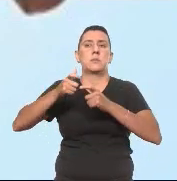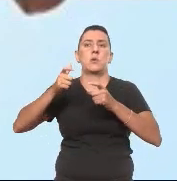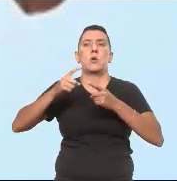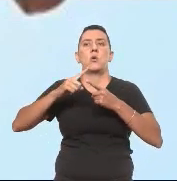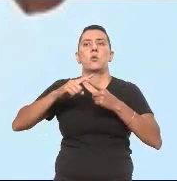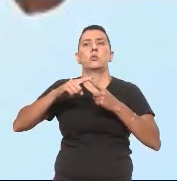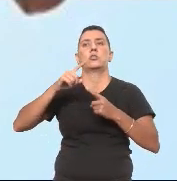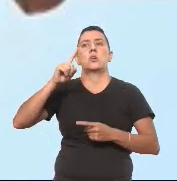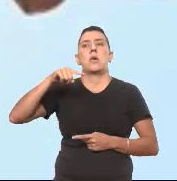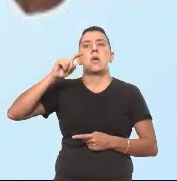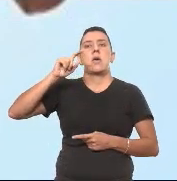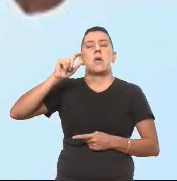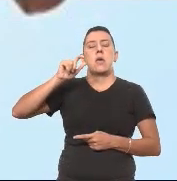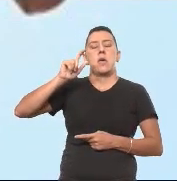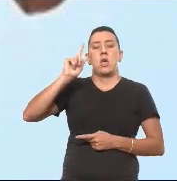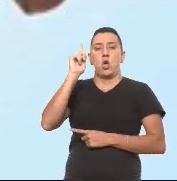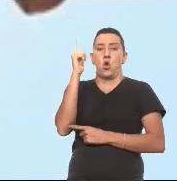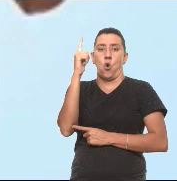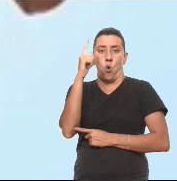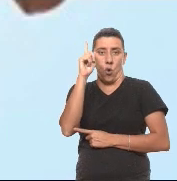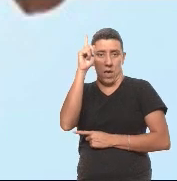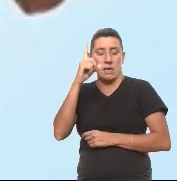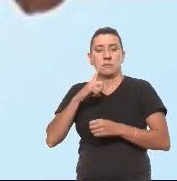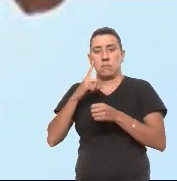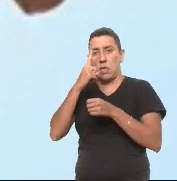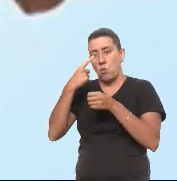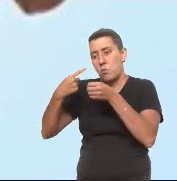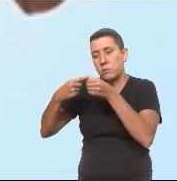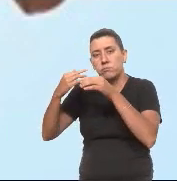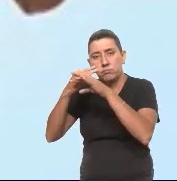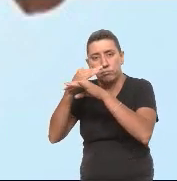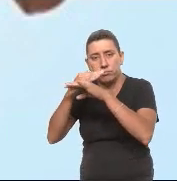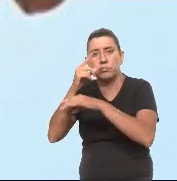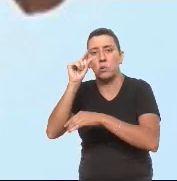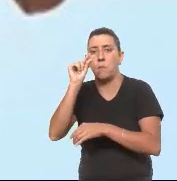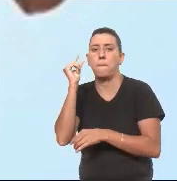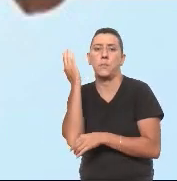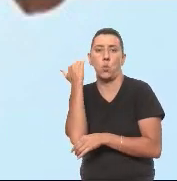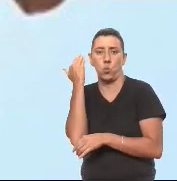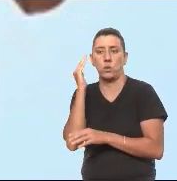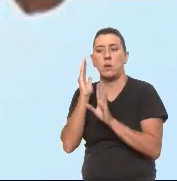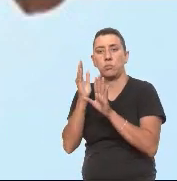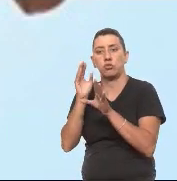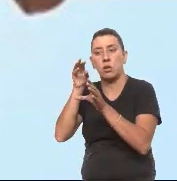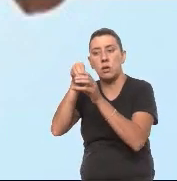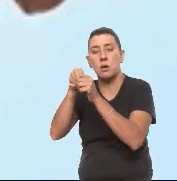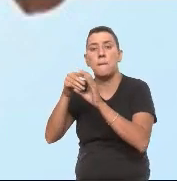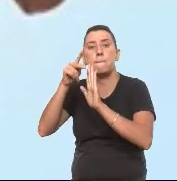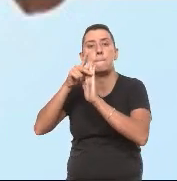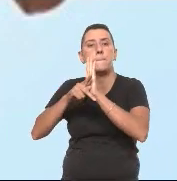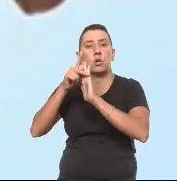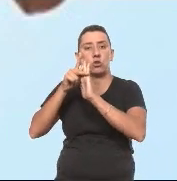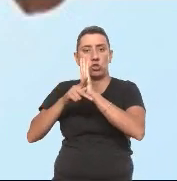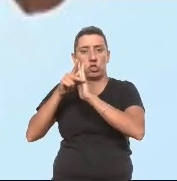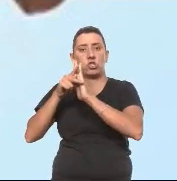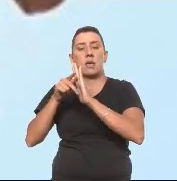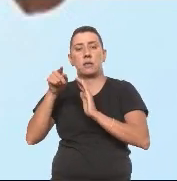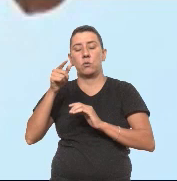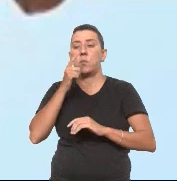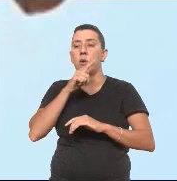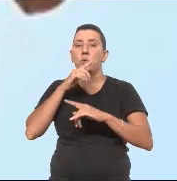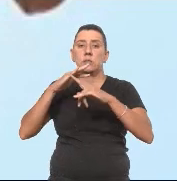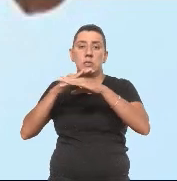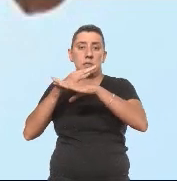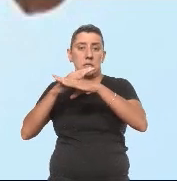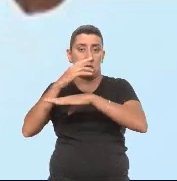próximo de Goiânia no Estado de Goiás é recentemente foi implementado todo um projeto de infraestrutura para uma cidade inteligente